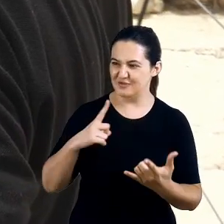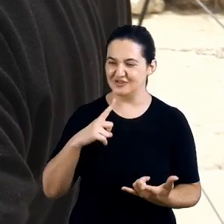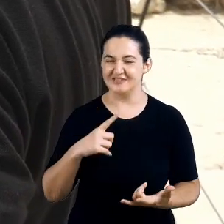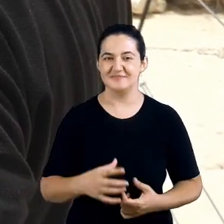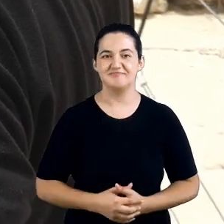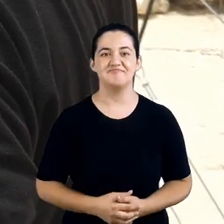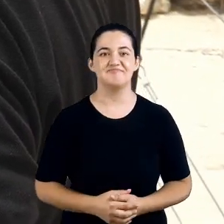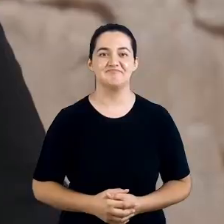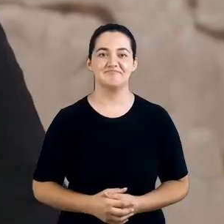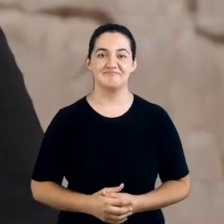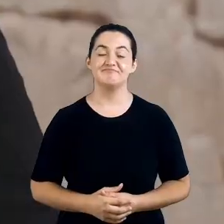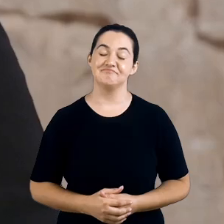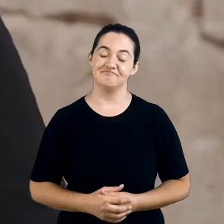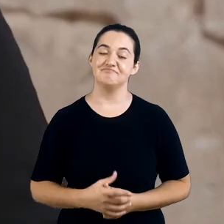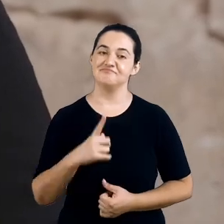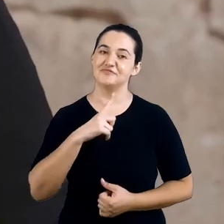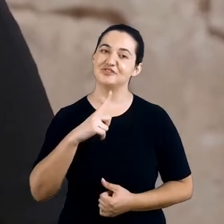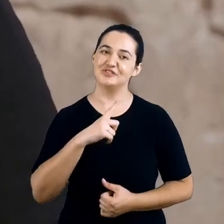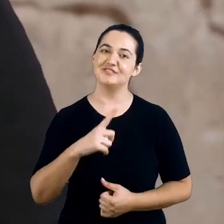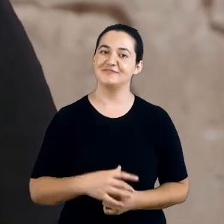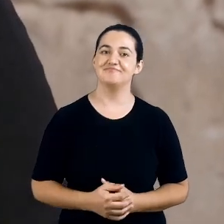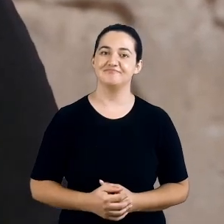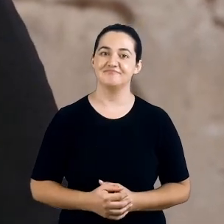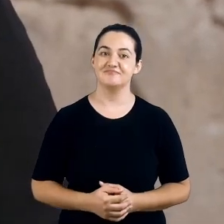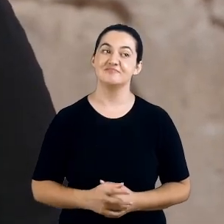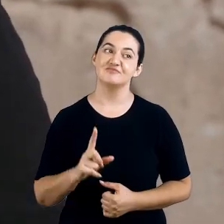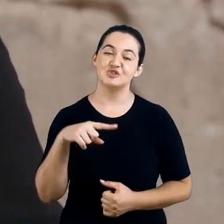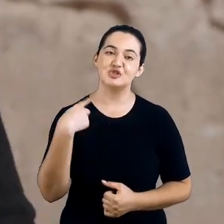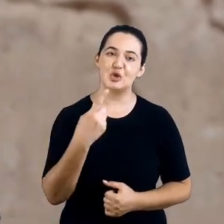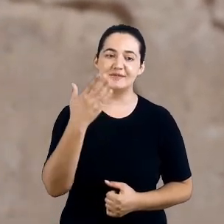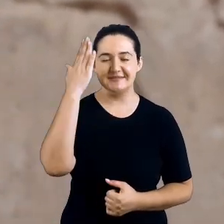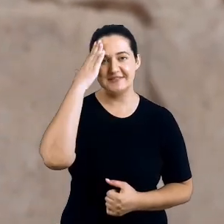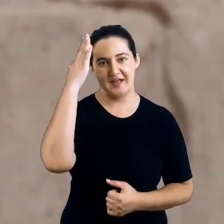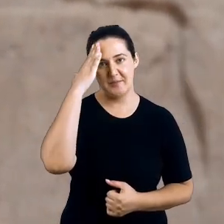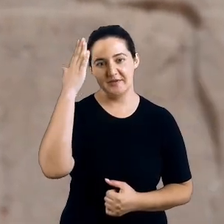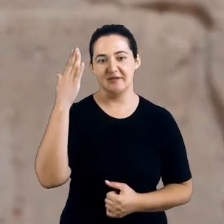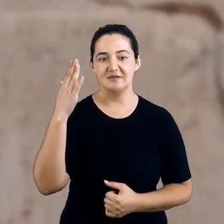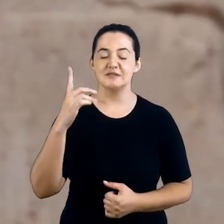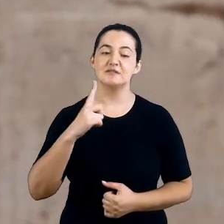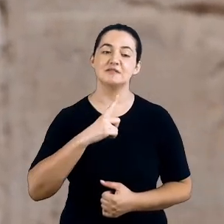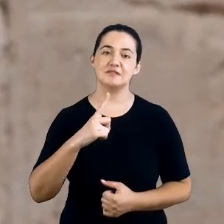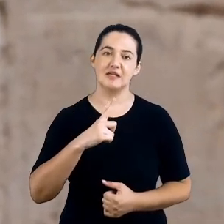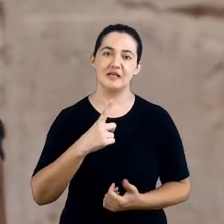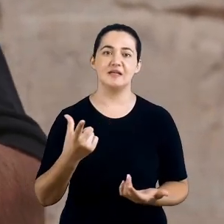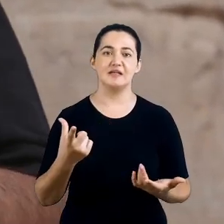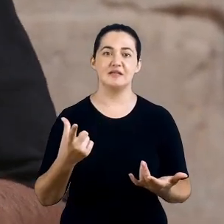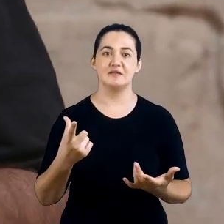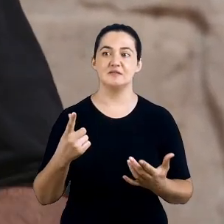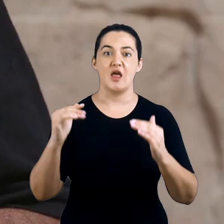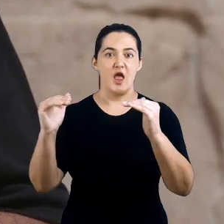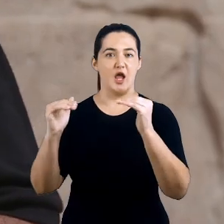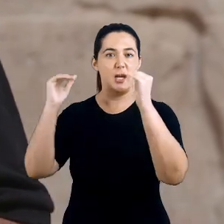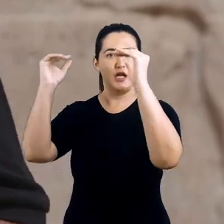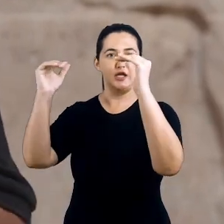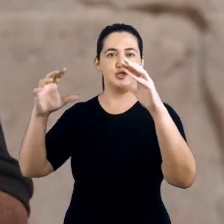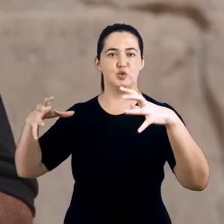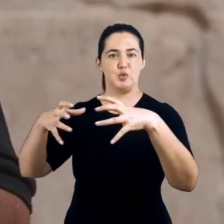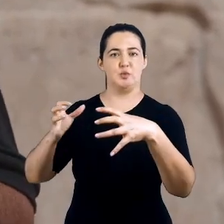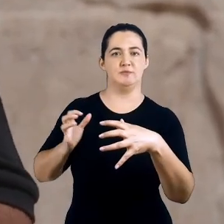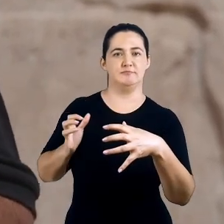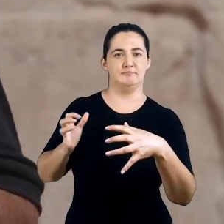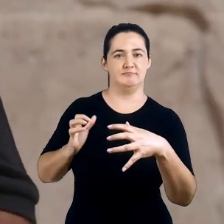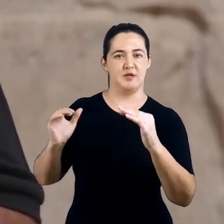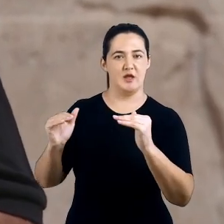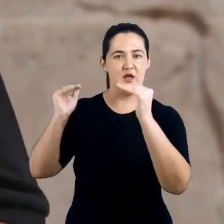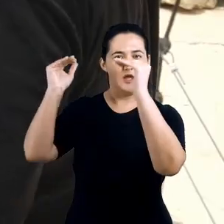na época de Jesus? Sim, é claro que esperamos que, uma vez que se tenha uma elite, elite